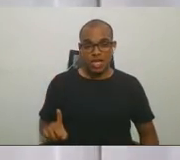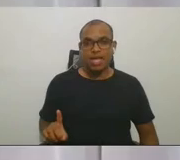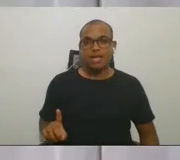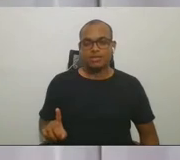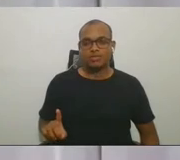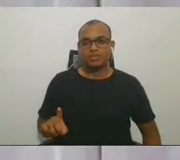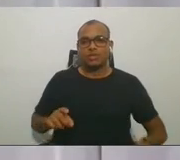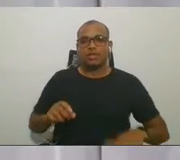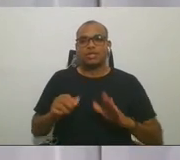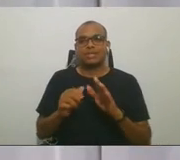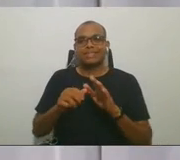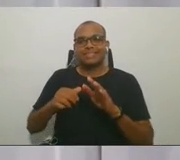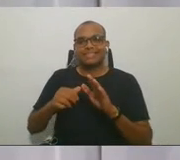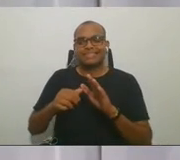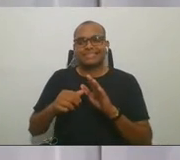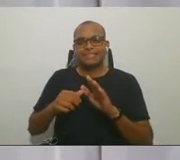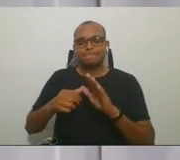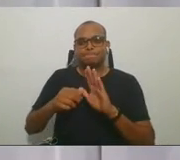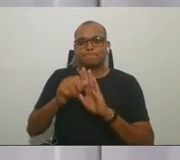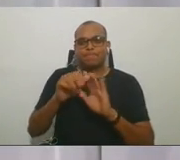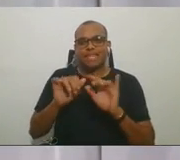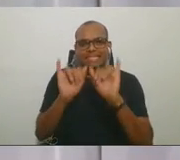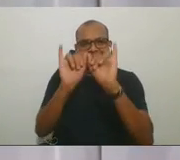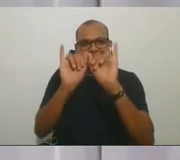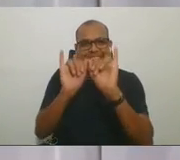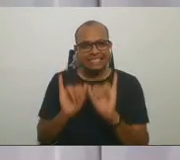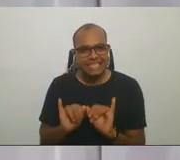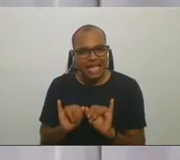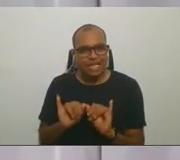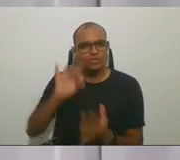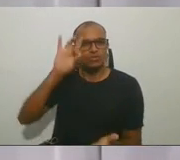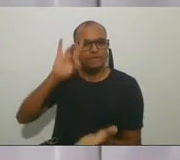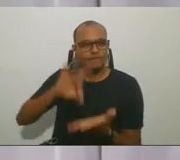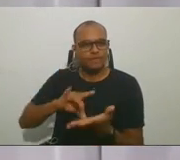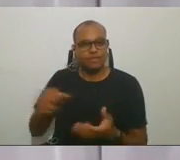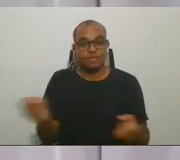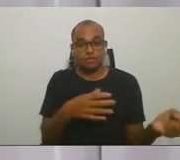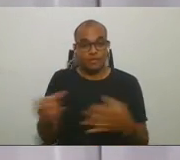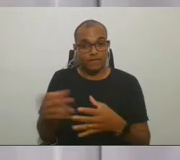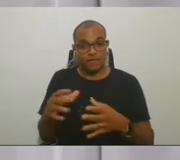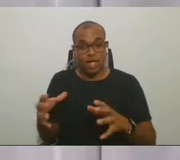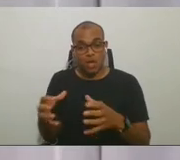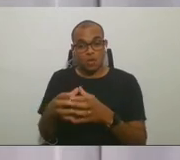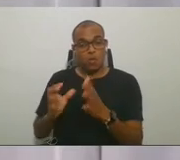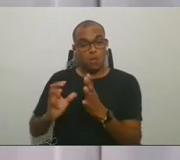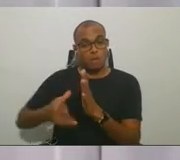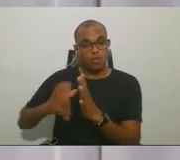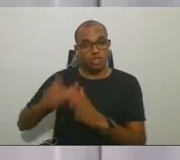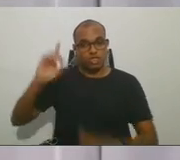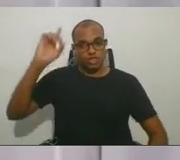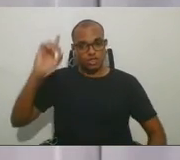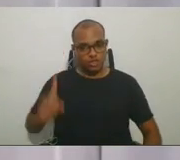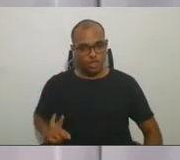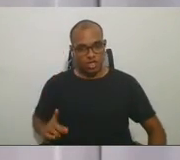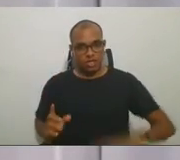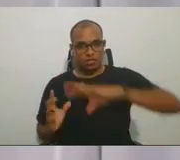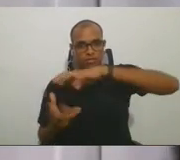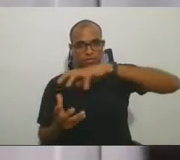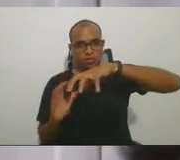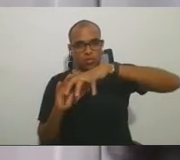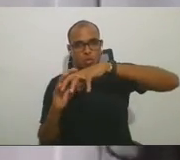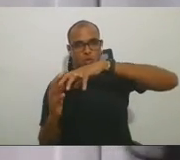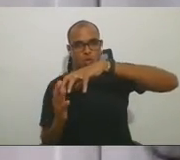sexo-oficiais. Isso é uma novidade nos das direitas ocidentais,